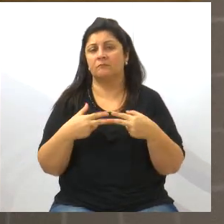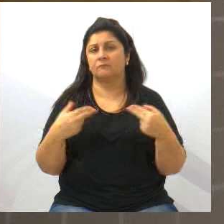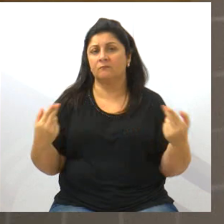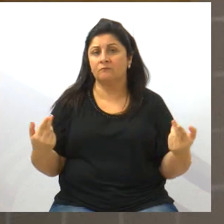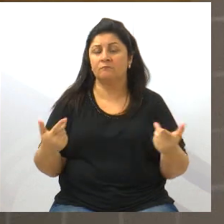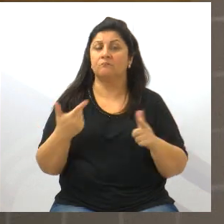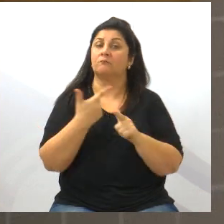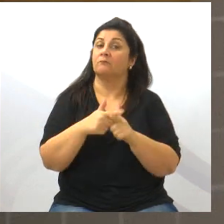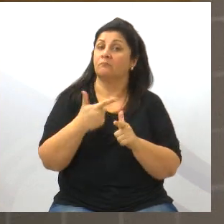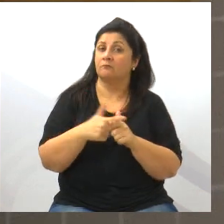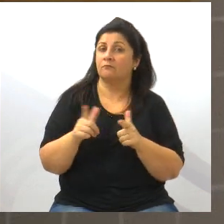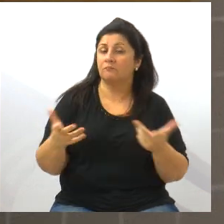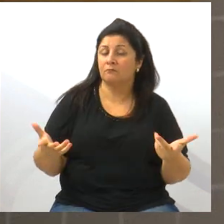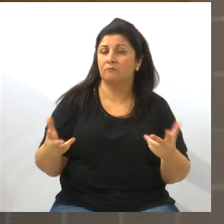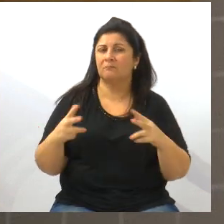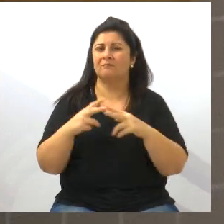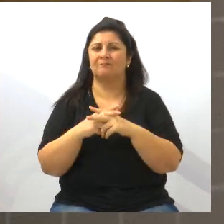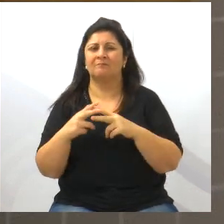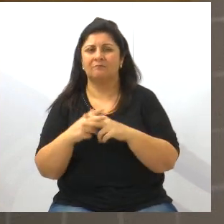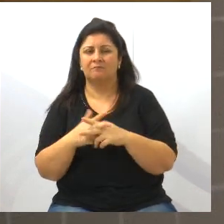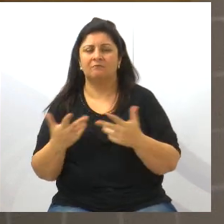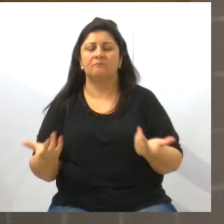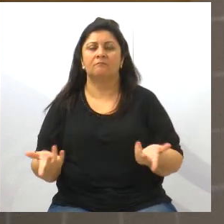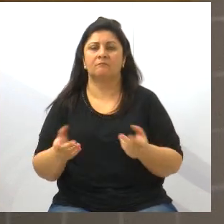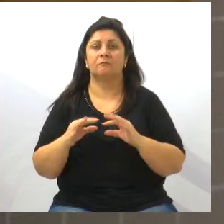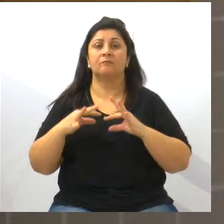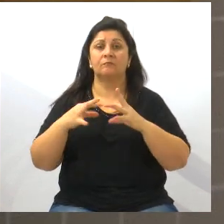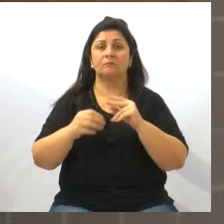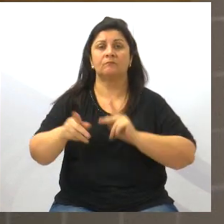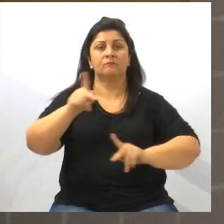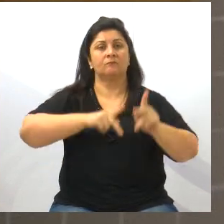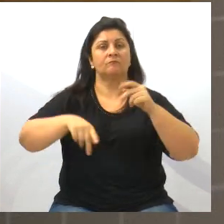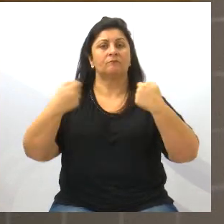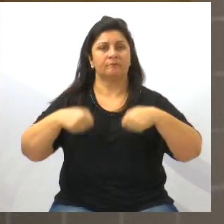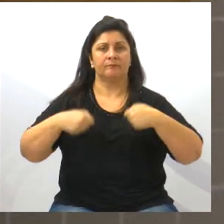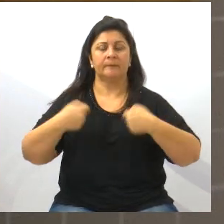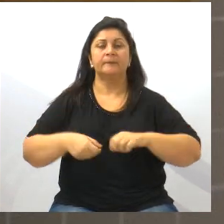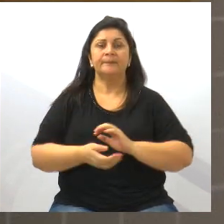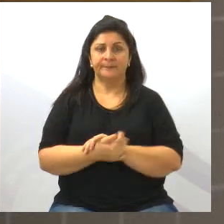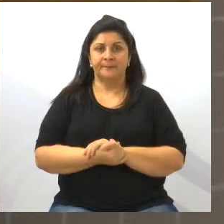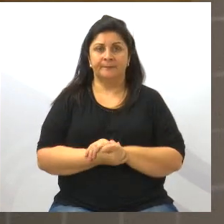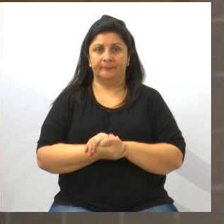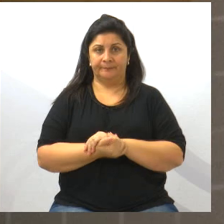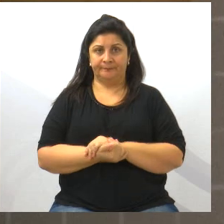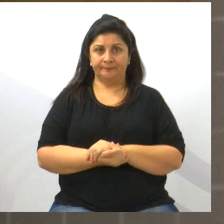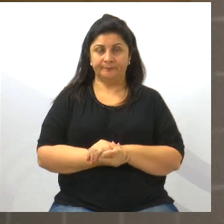os problemas, os conflitos e as necessidades do povo.